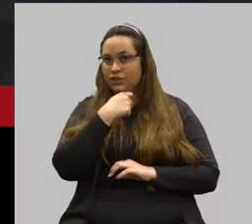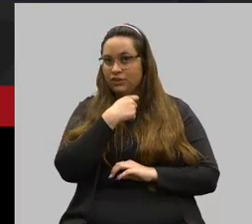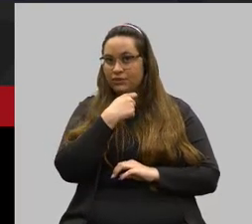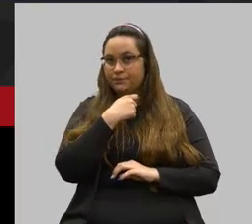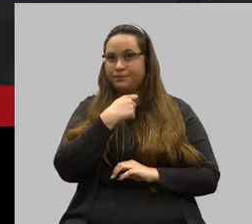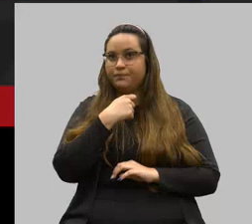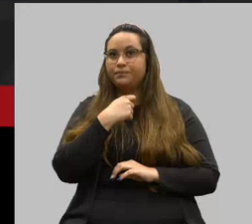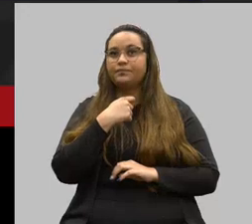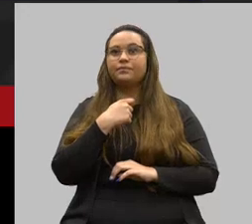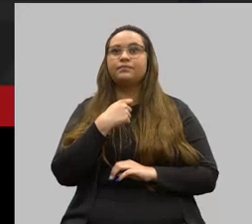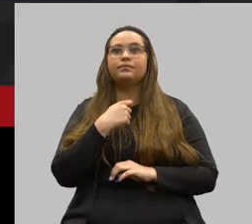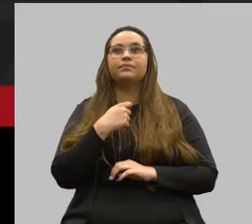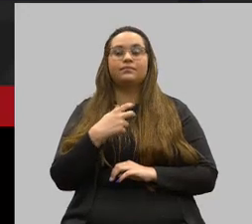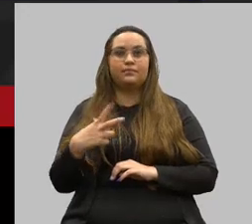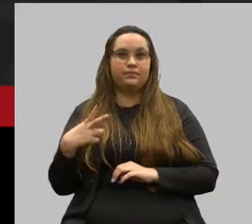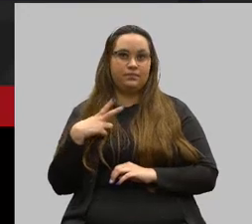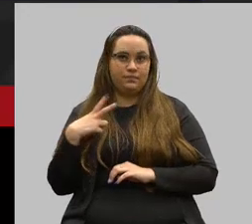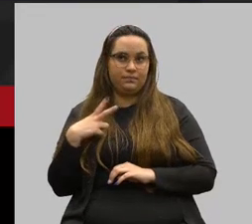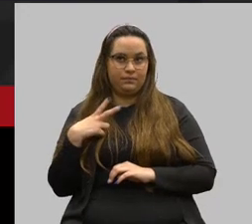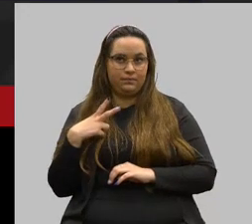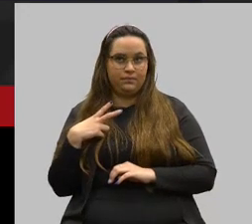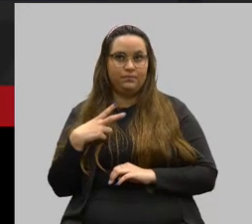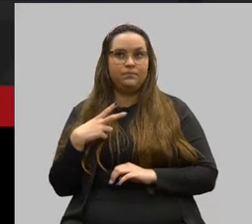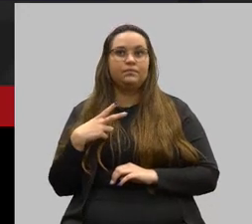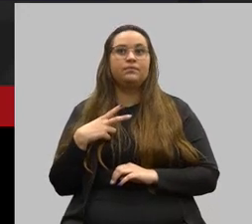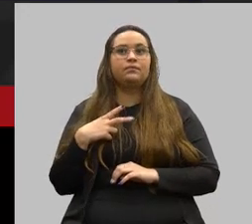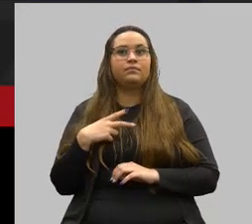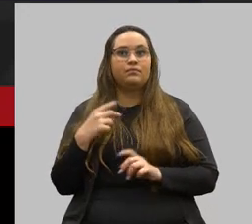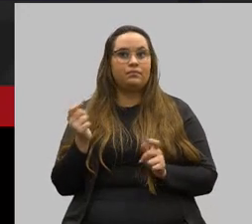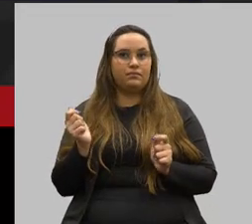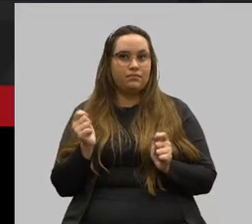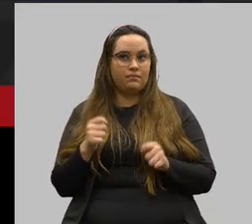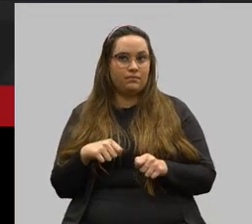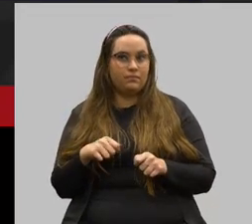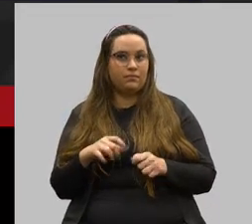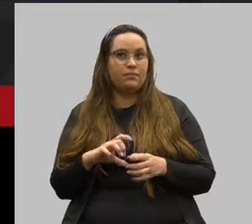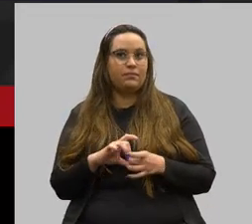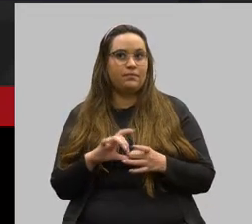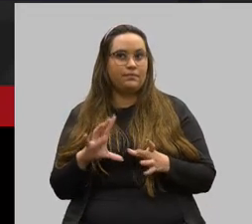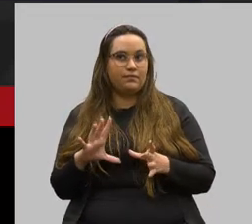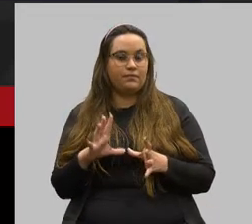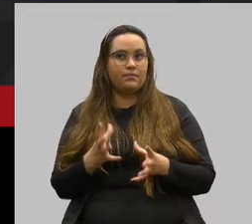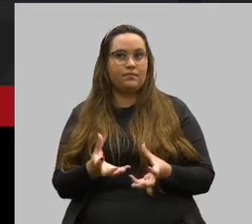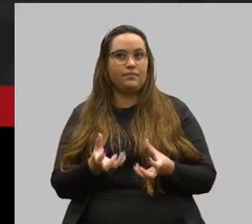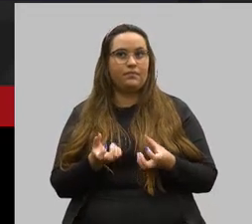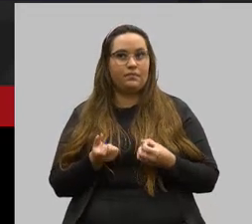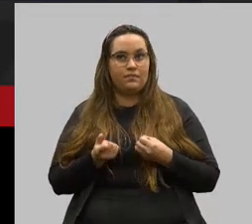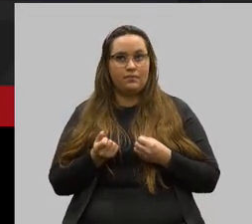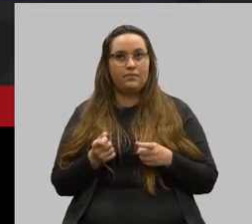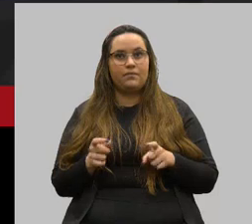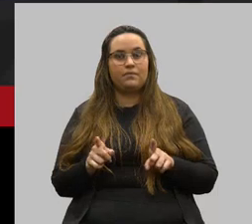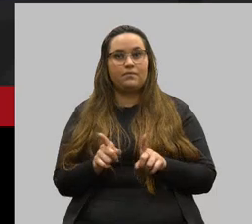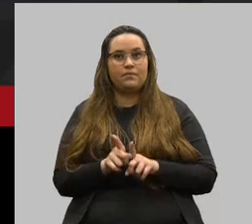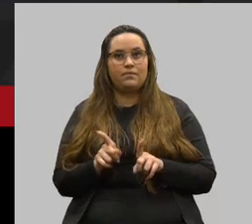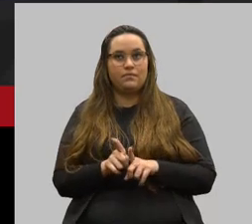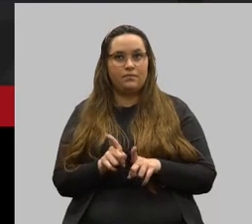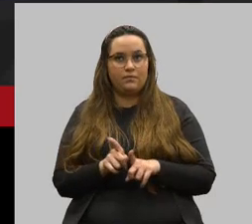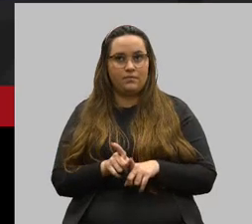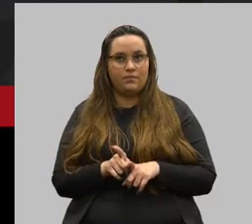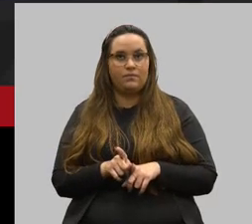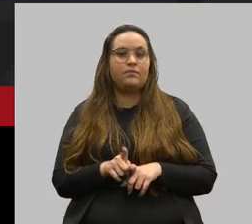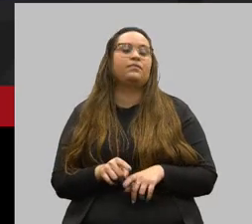para as clínicas particulares né que permite o atendimento tanto doos servidores do quadro policial quanto do quadro quadro